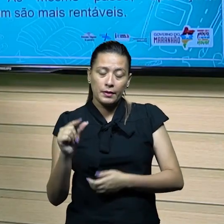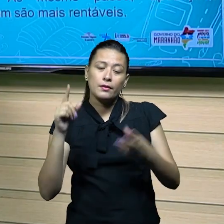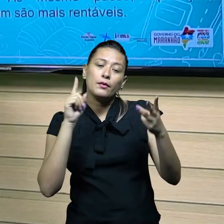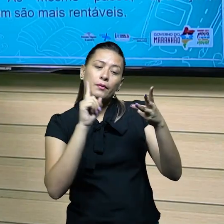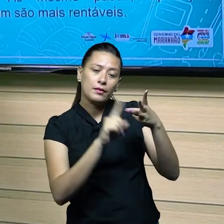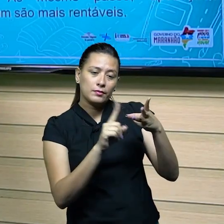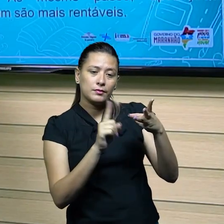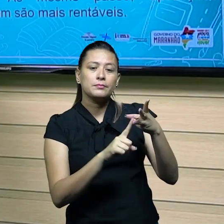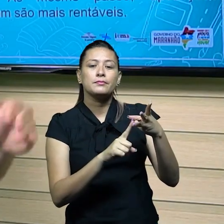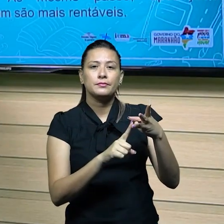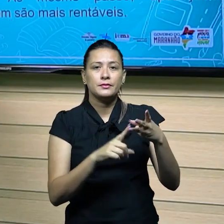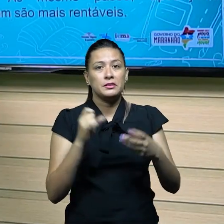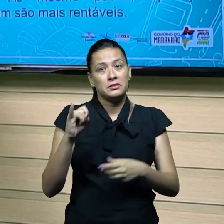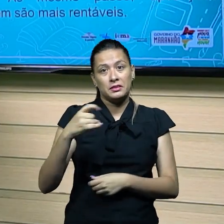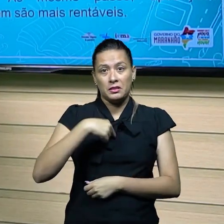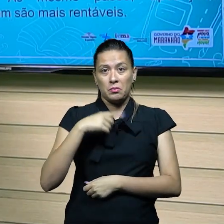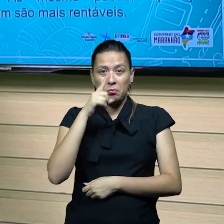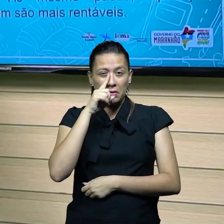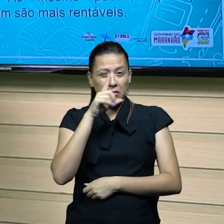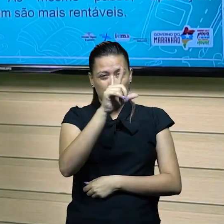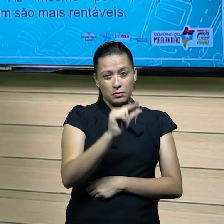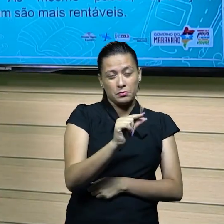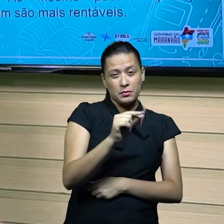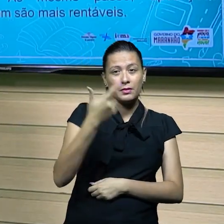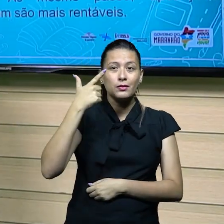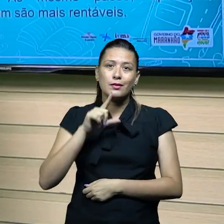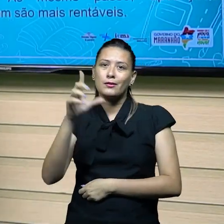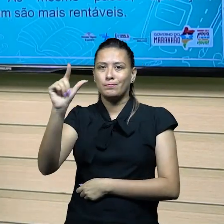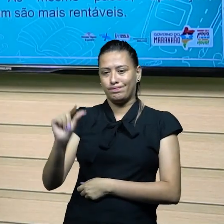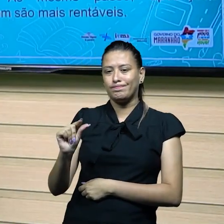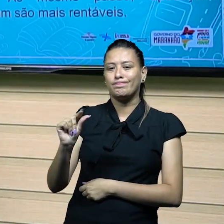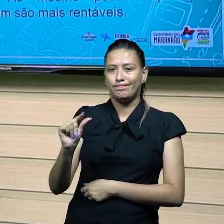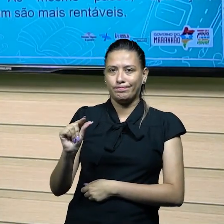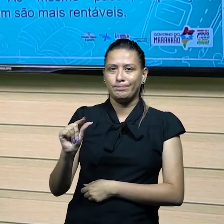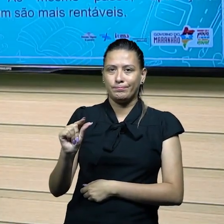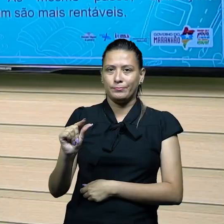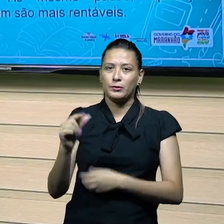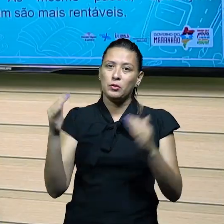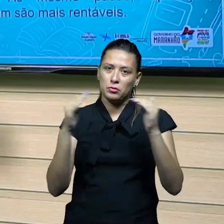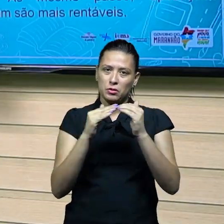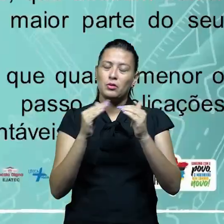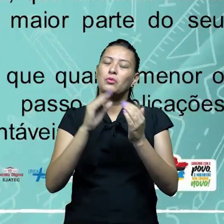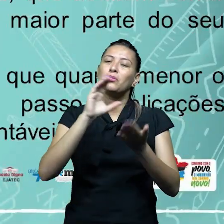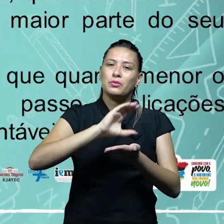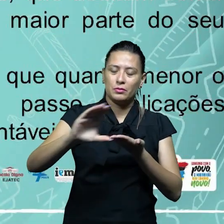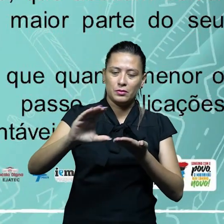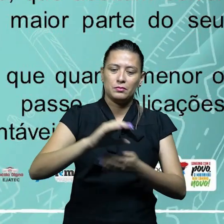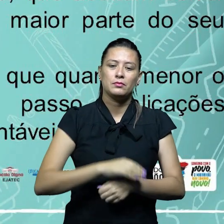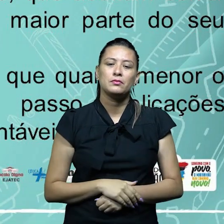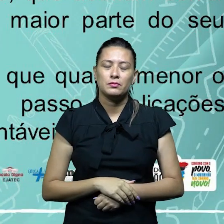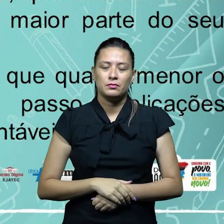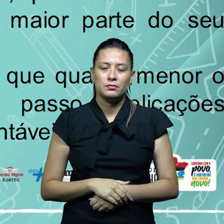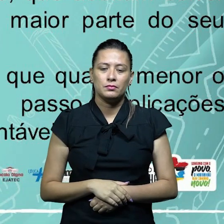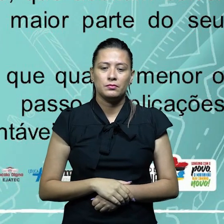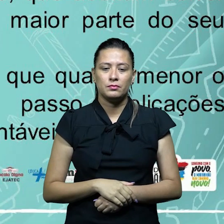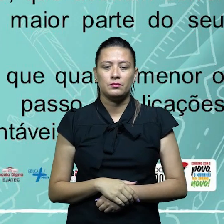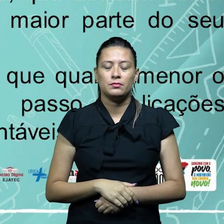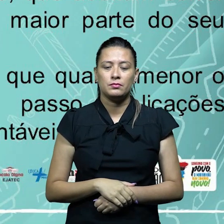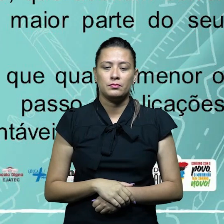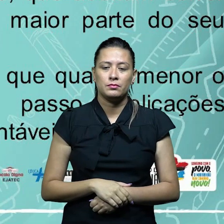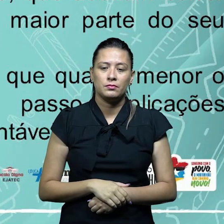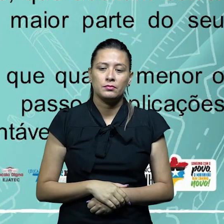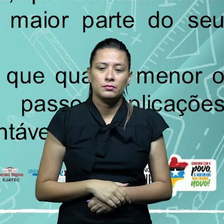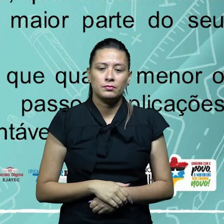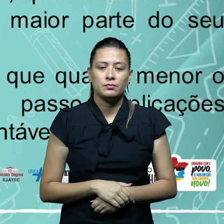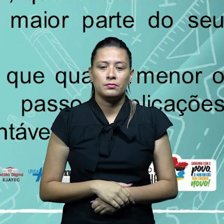minha rentabilidade em cima daquele investimento é menor, porque eu estou correndo menos risco. Ao mesmo passo, olha, em